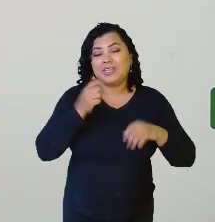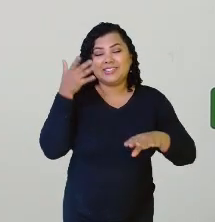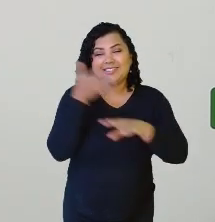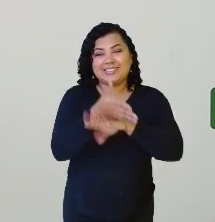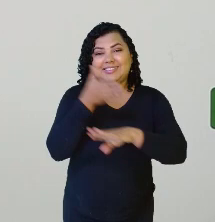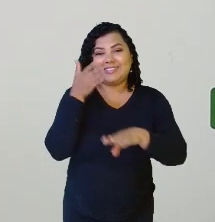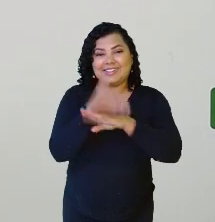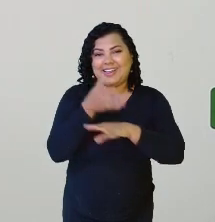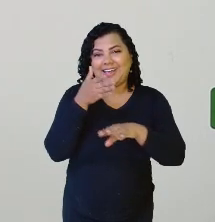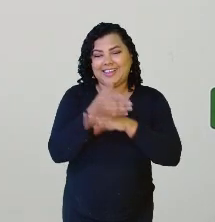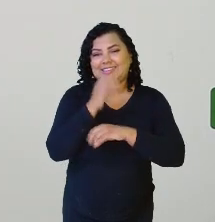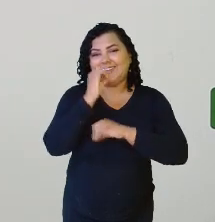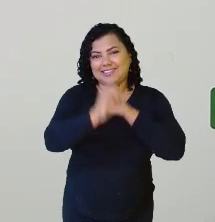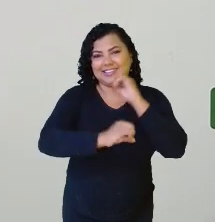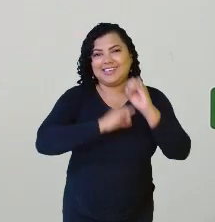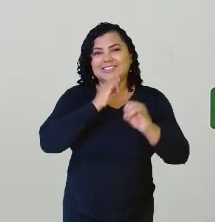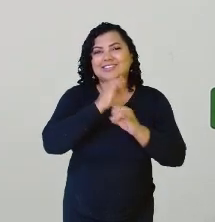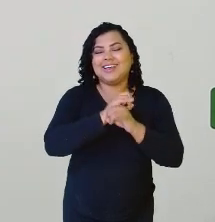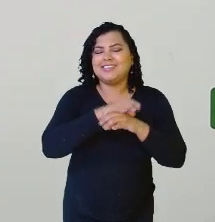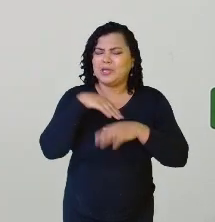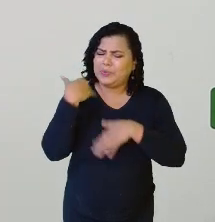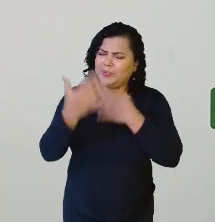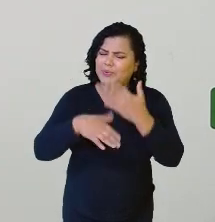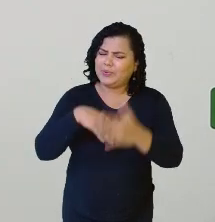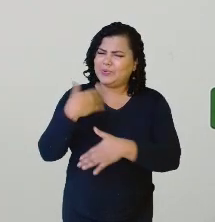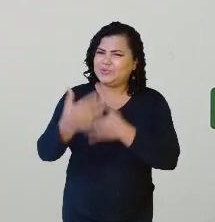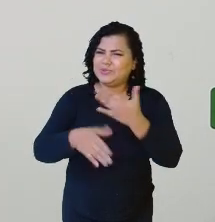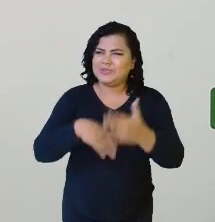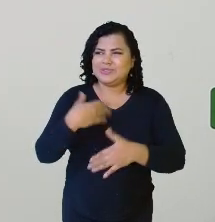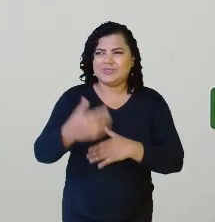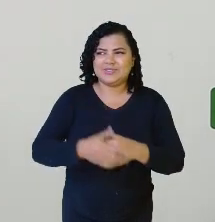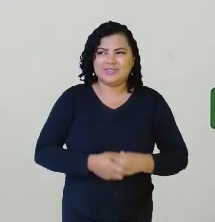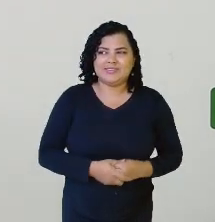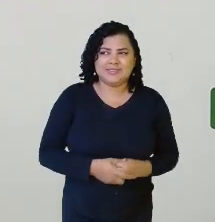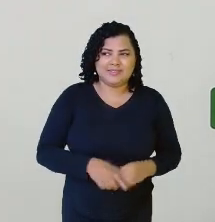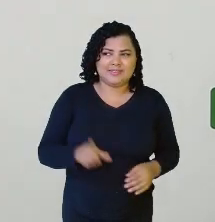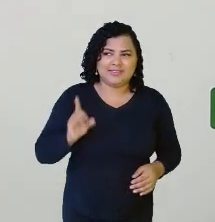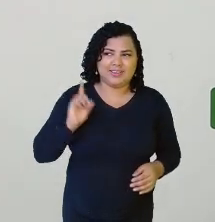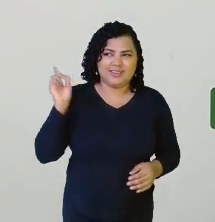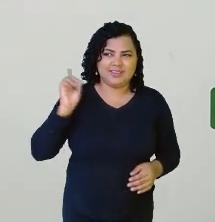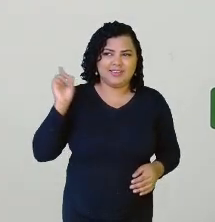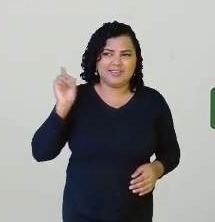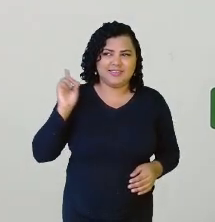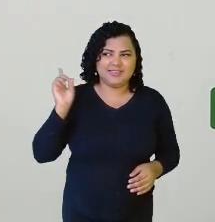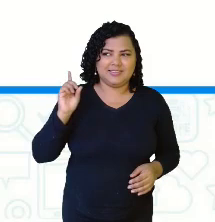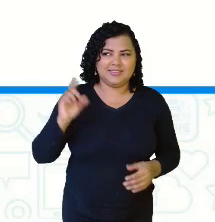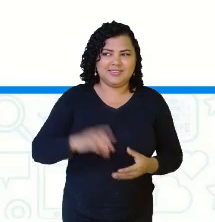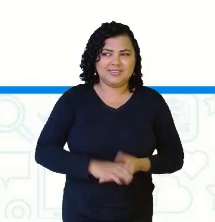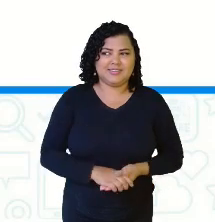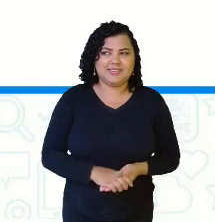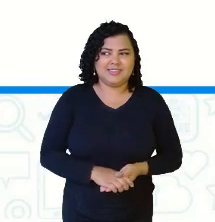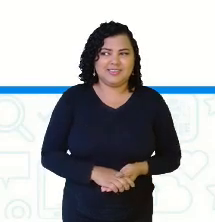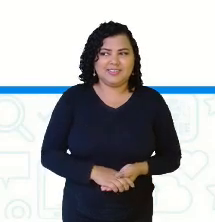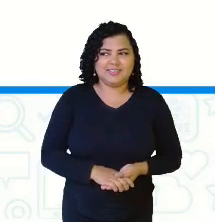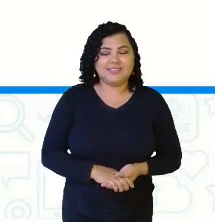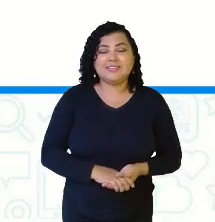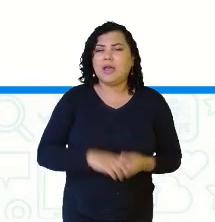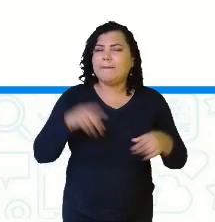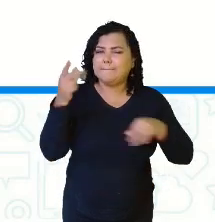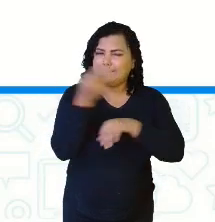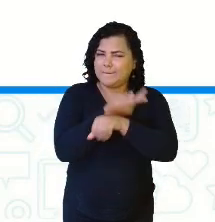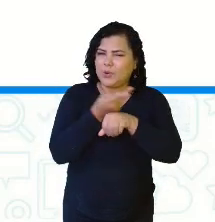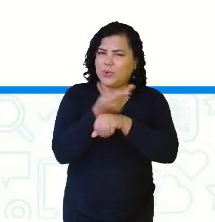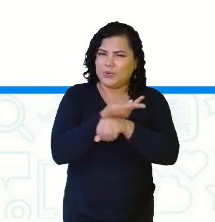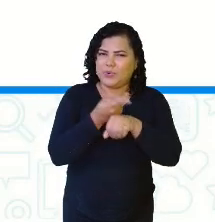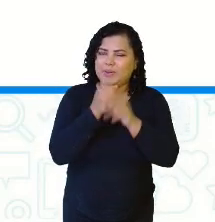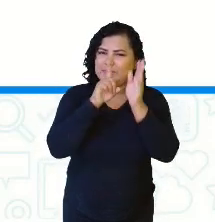acessar a internet. Era um processo danado. E olha aí, eu peguei isso como exemplo, essa imagem, e aí você procura,